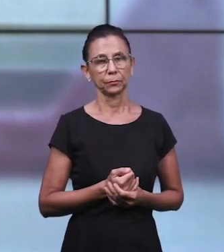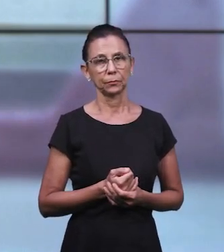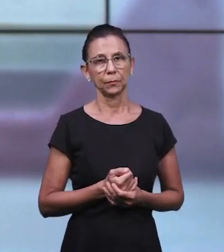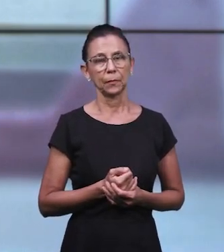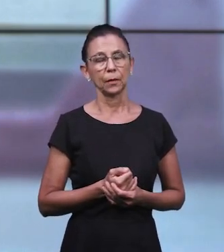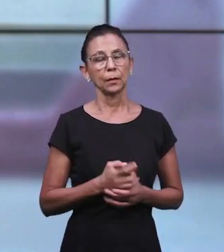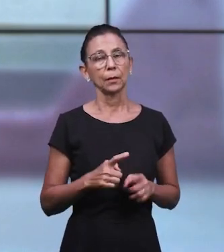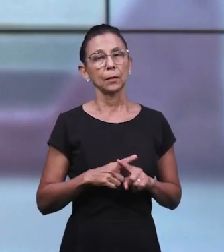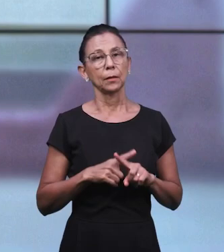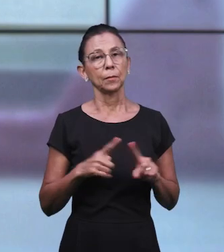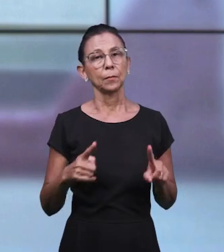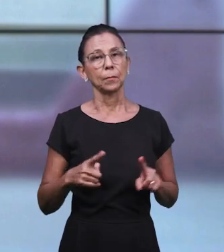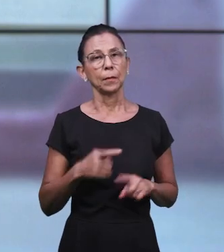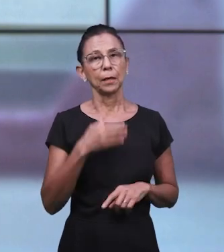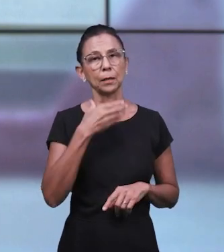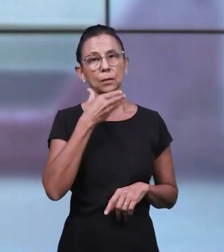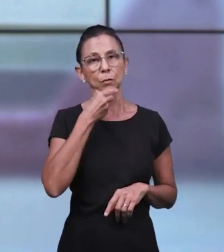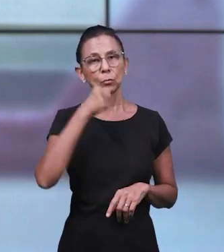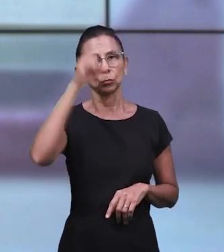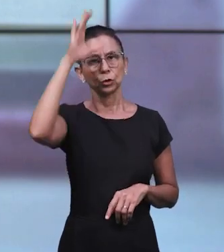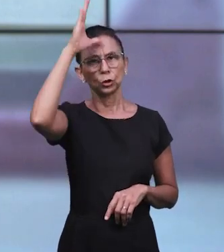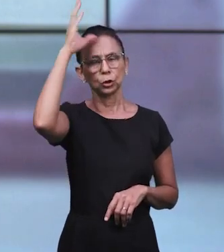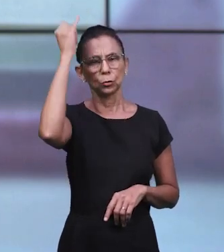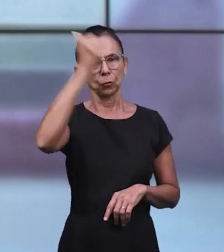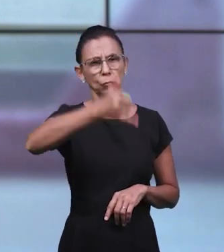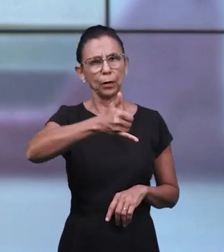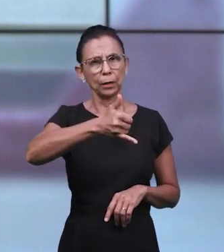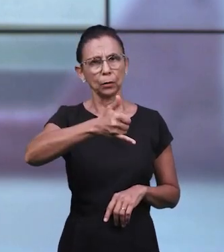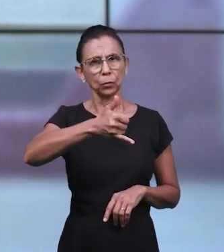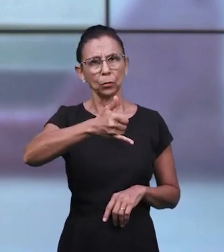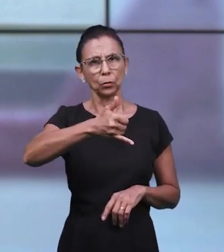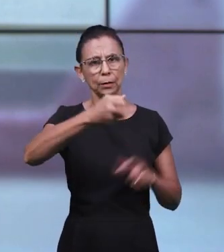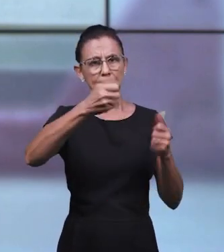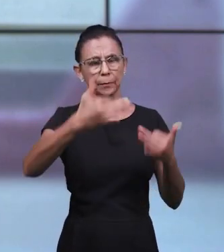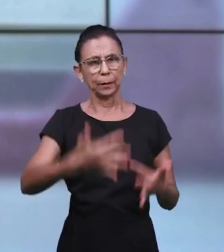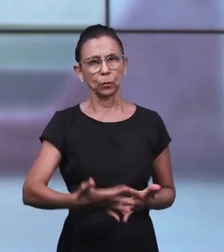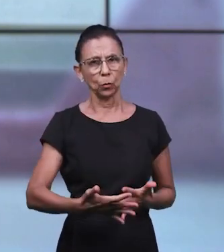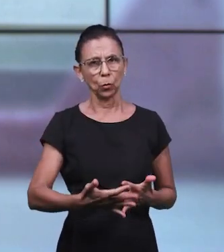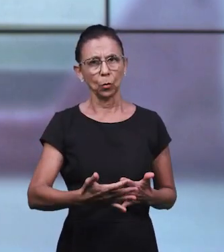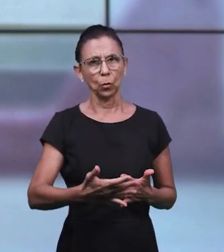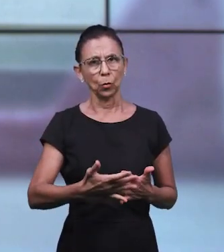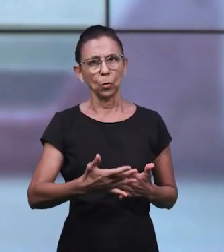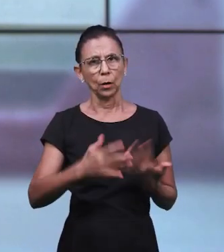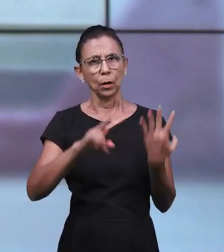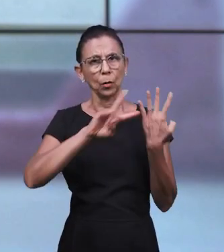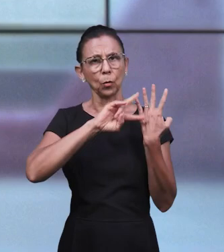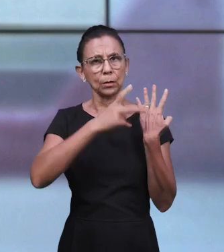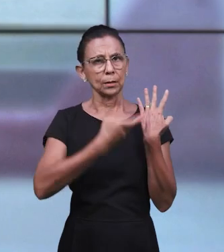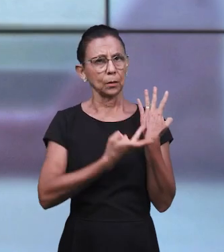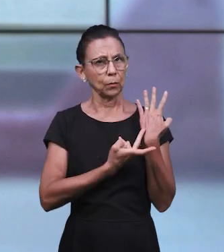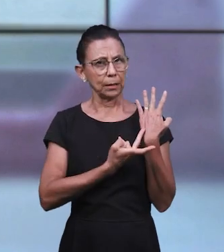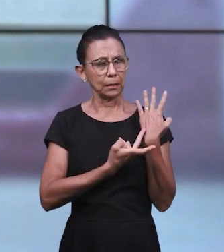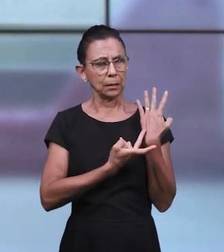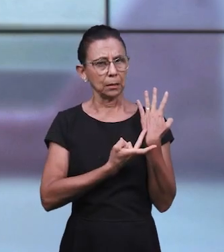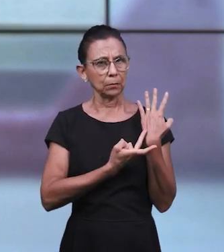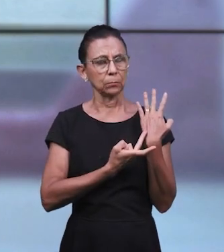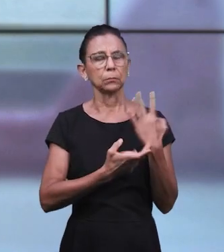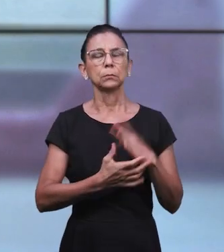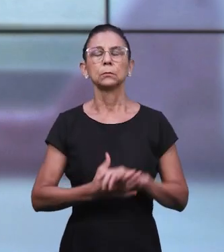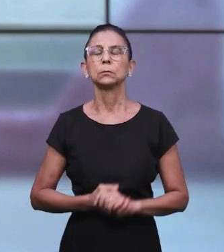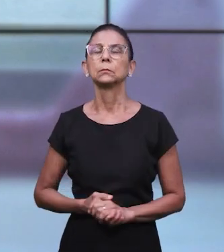Ele manteve a ordem e mostrou as consequências. Ele manteve firmeza no seu falar e,